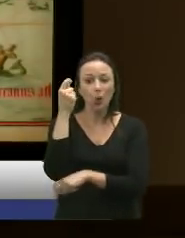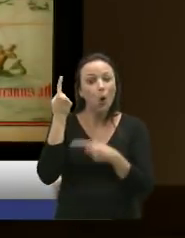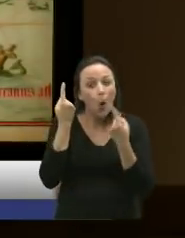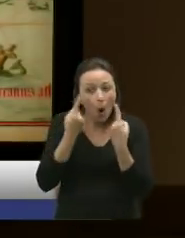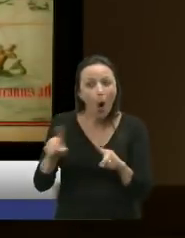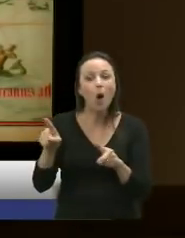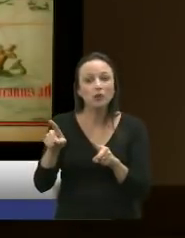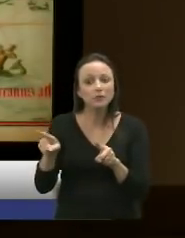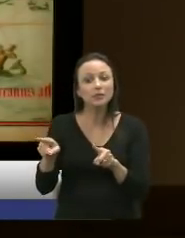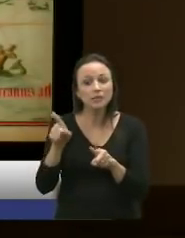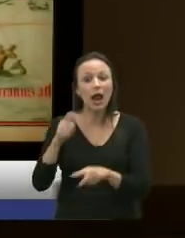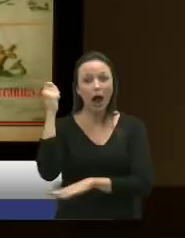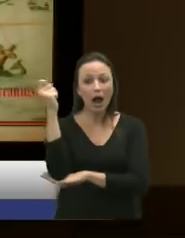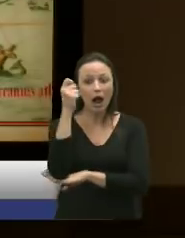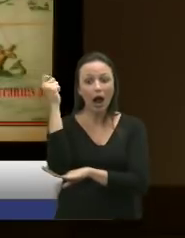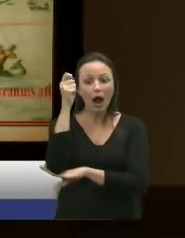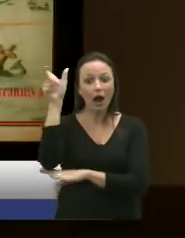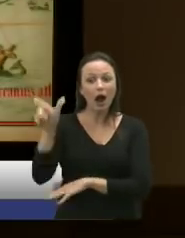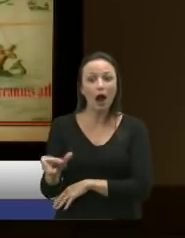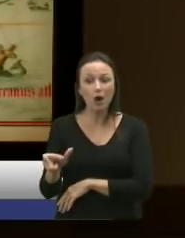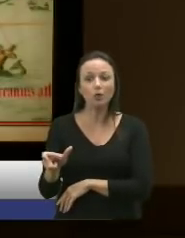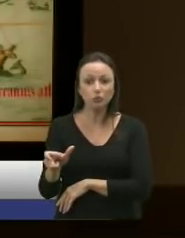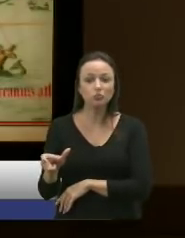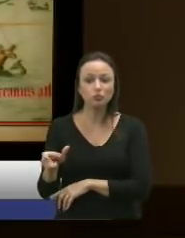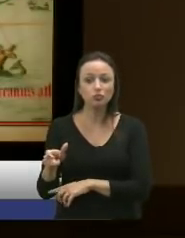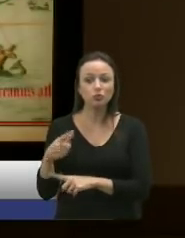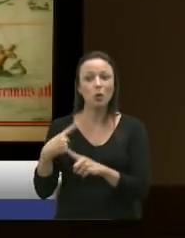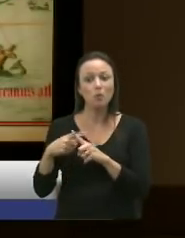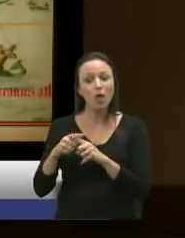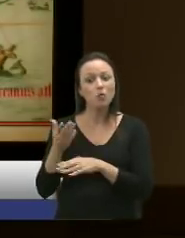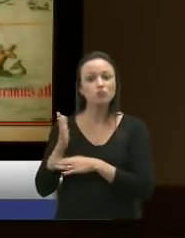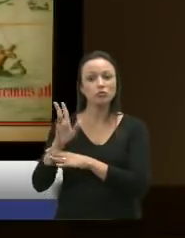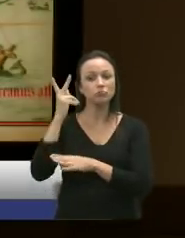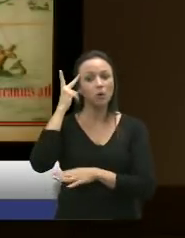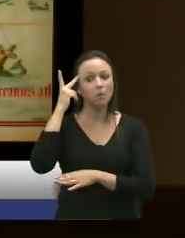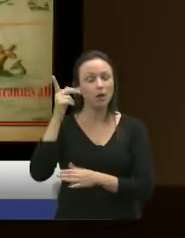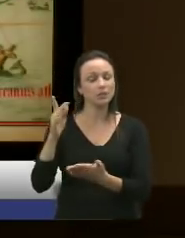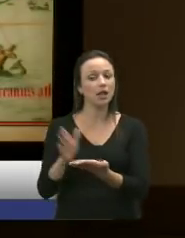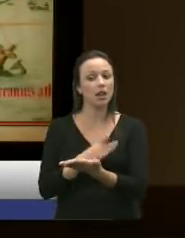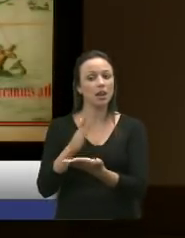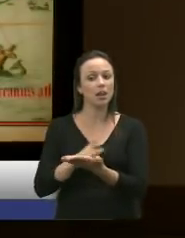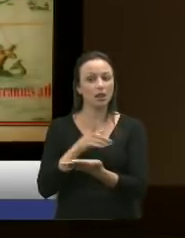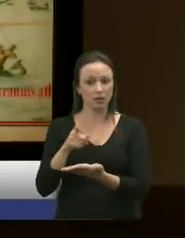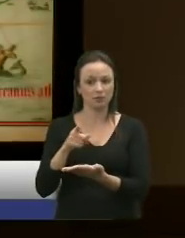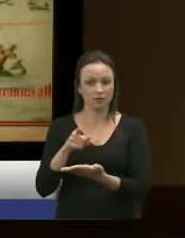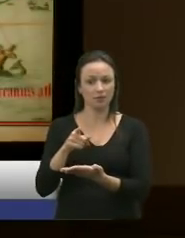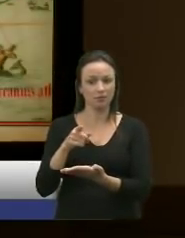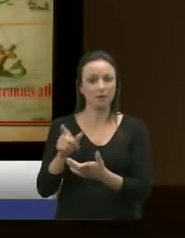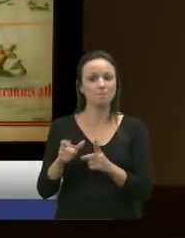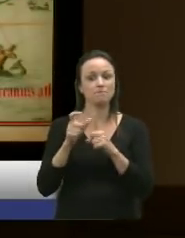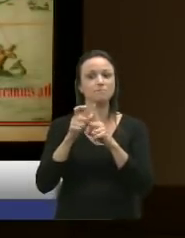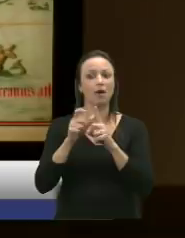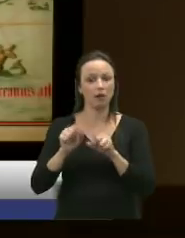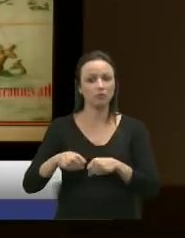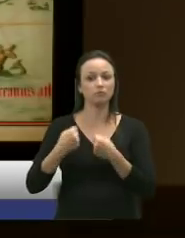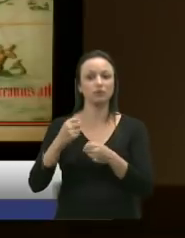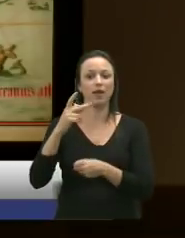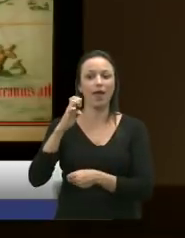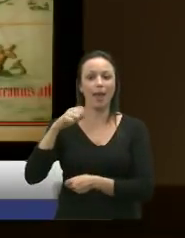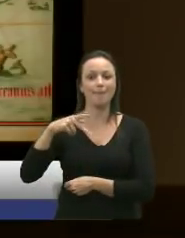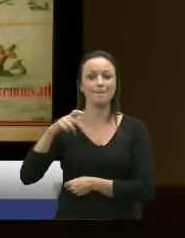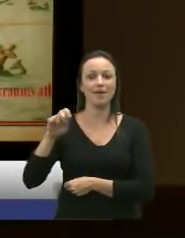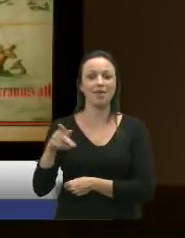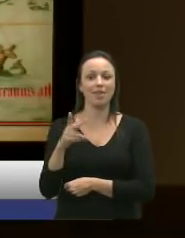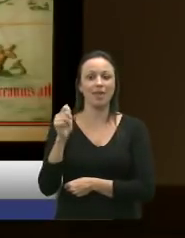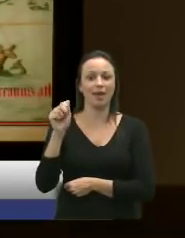gaúchos, pela palavra empenhada com São Paulo. Livro muito bom, Pela Palavra Empenhada. Tenho também,